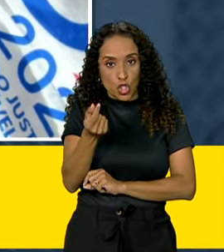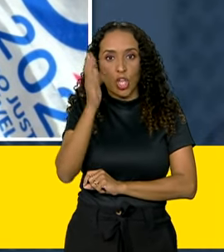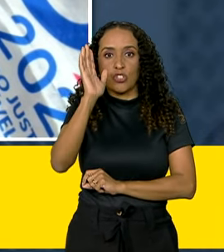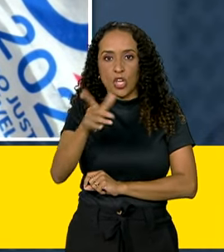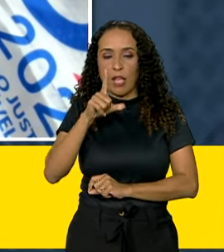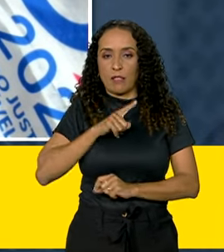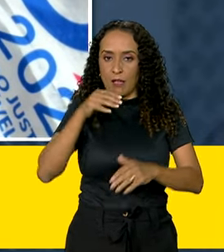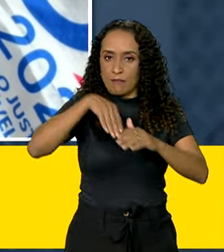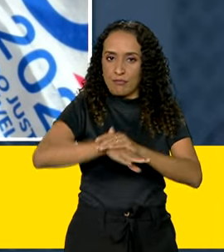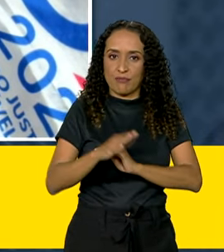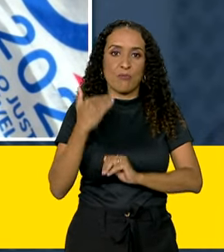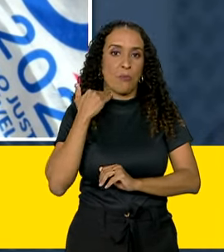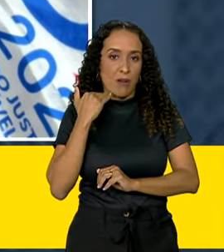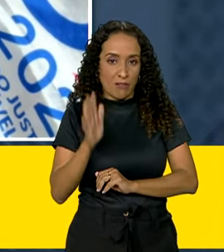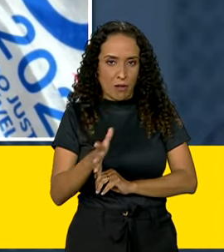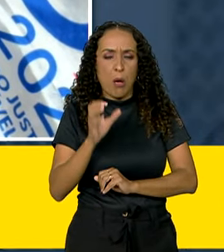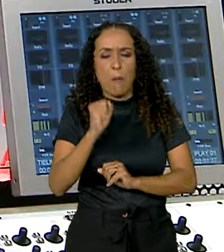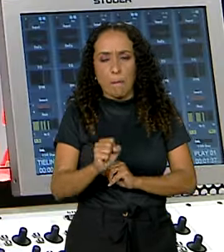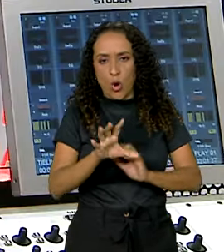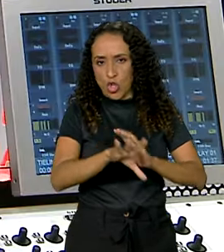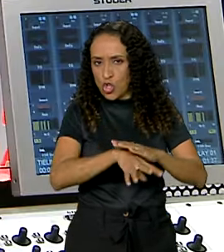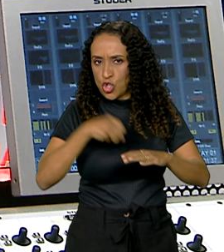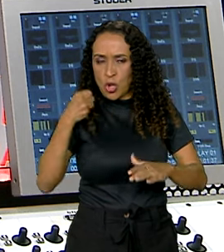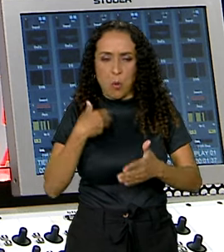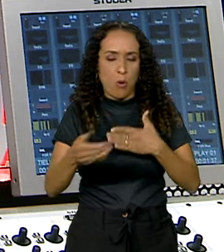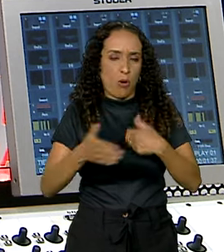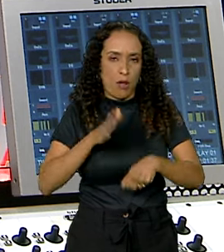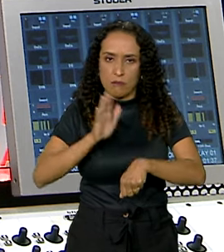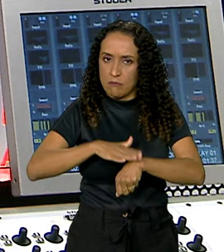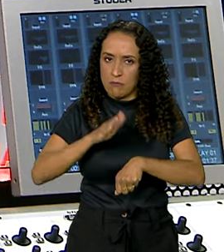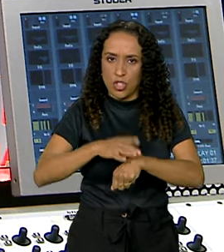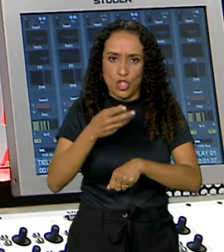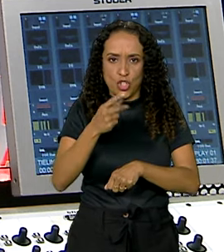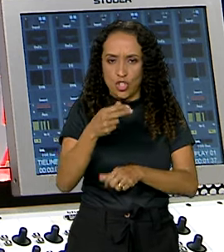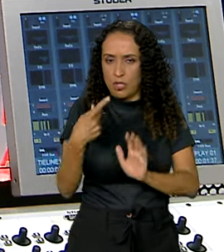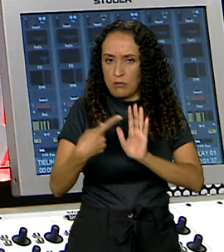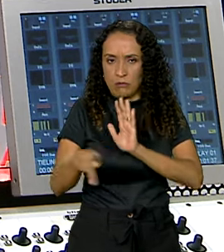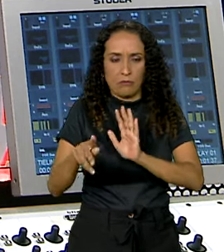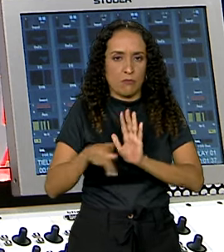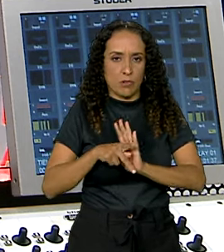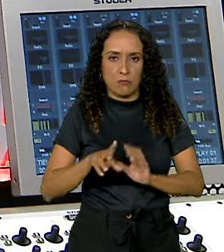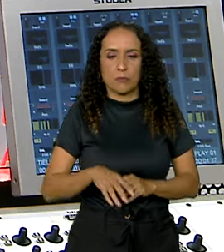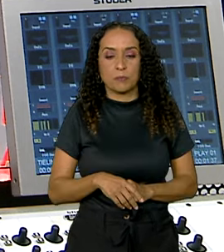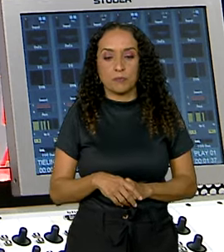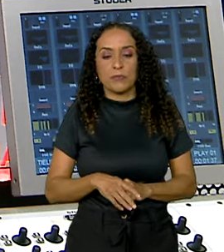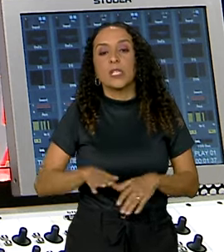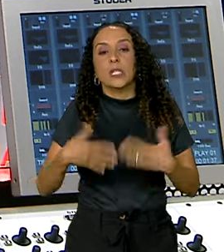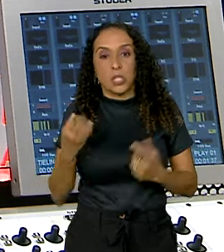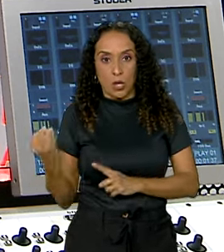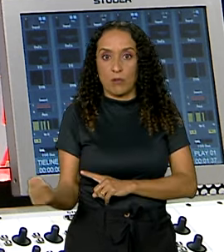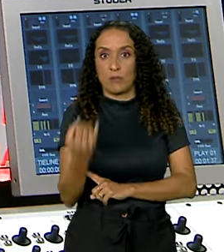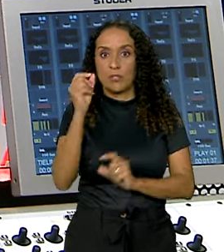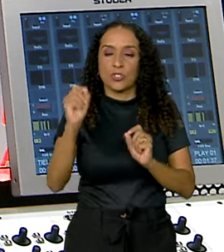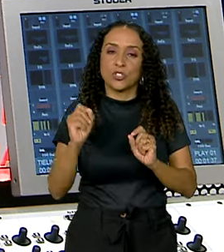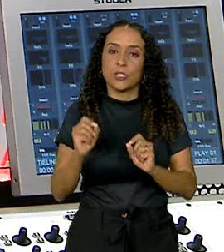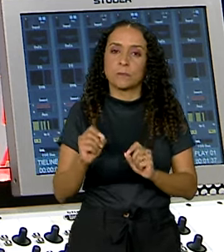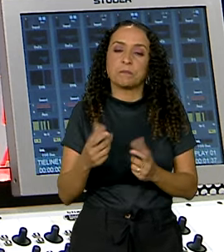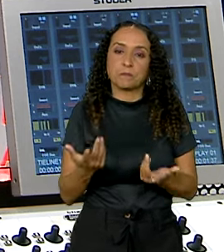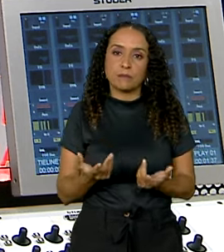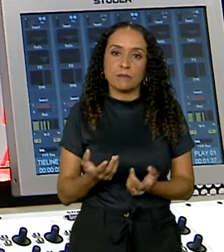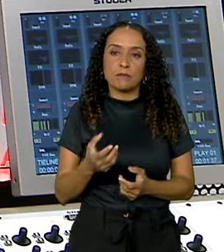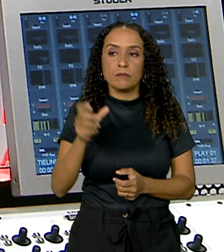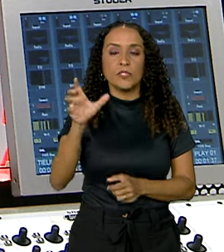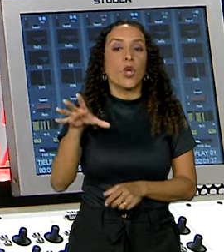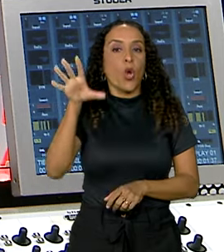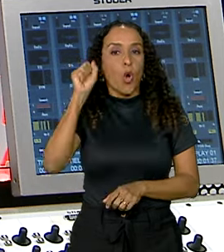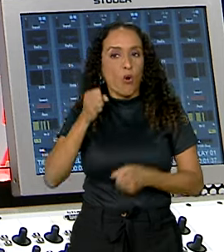já está na conta, você pode tirar a qualquer momento, o dinheiro é seu. Importante isso então, né, ministro? Quem ouviu as